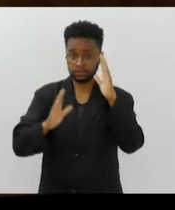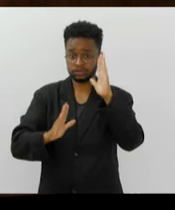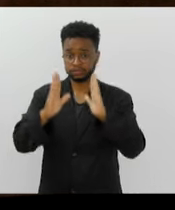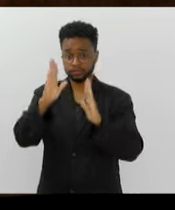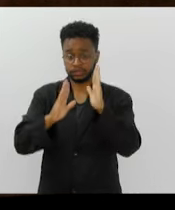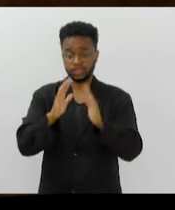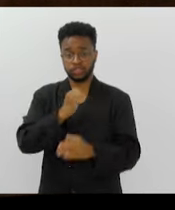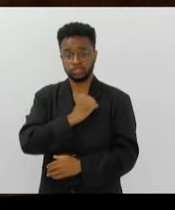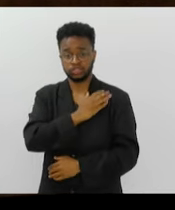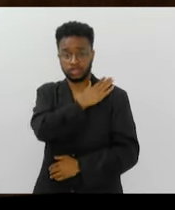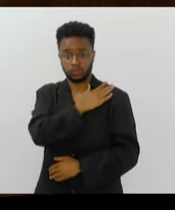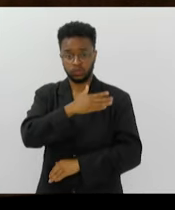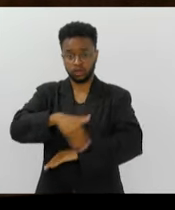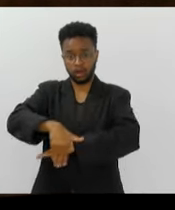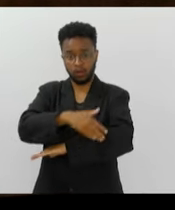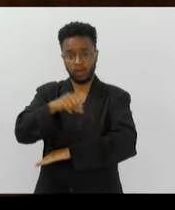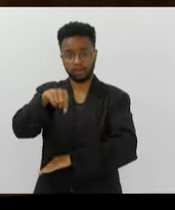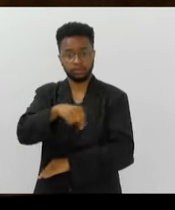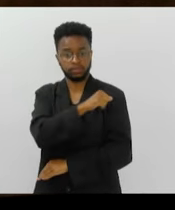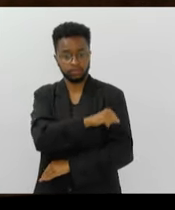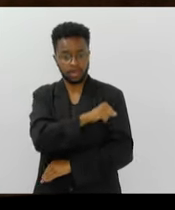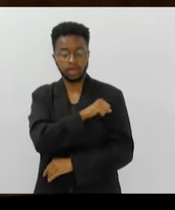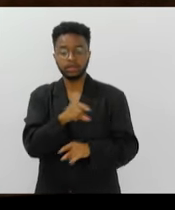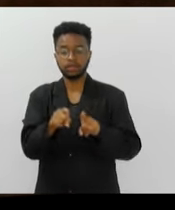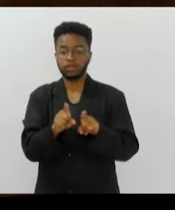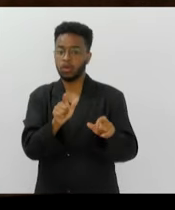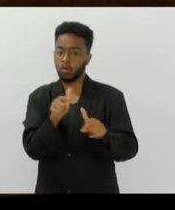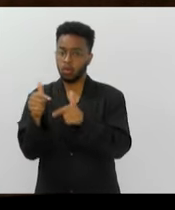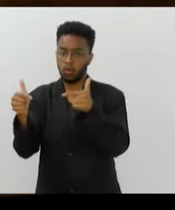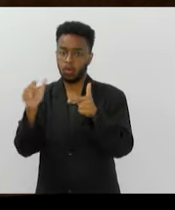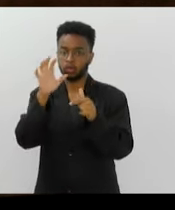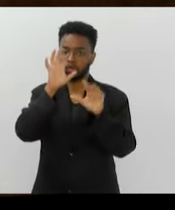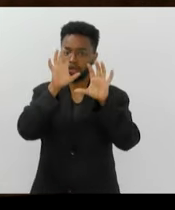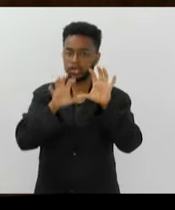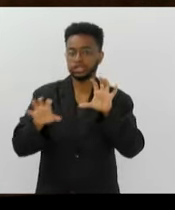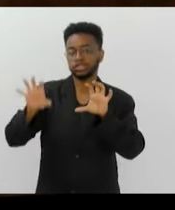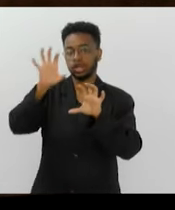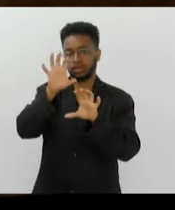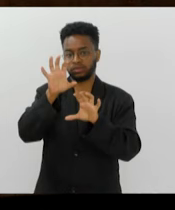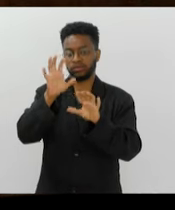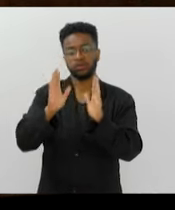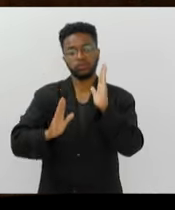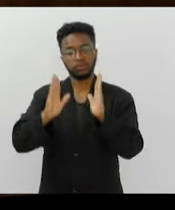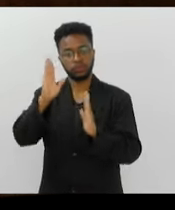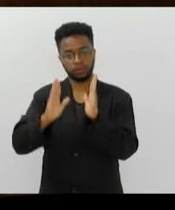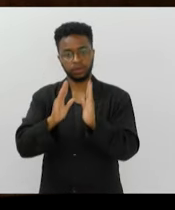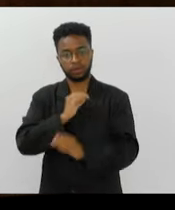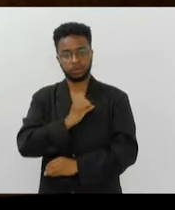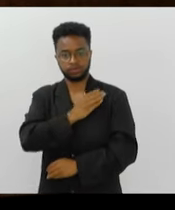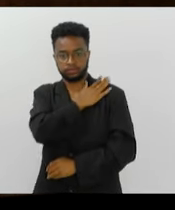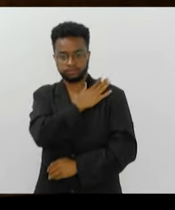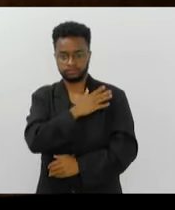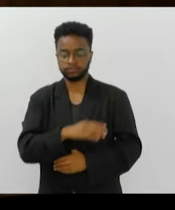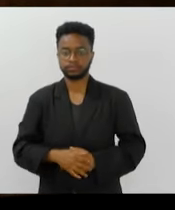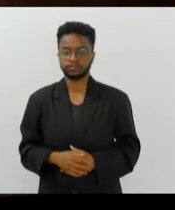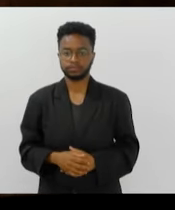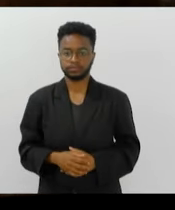nas ruas do Rio e de outros estados em pleno período da